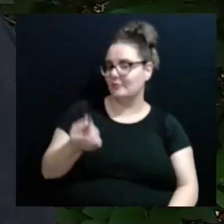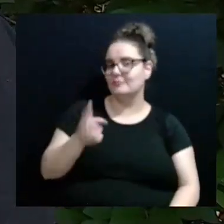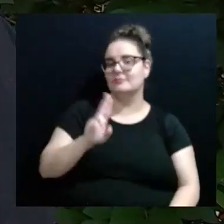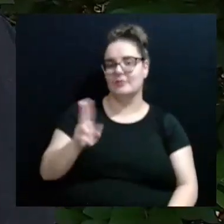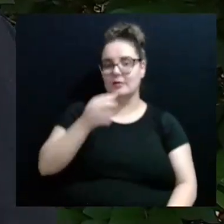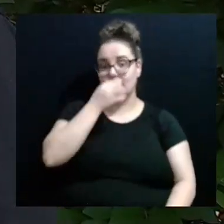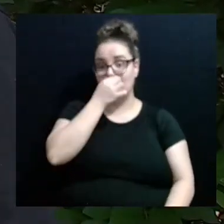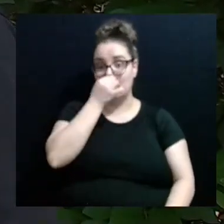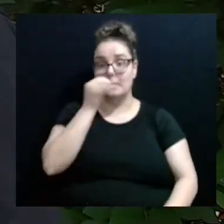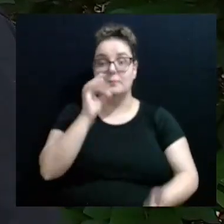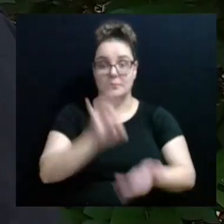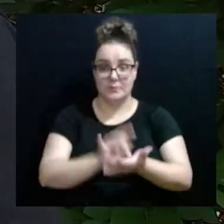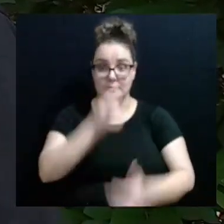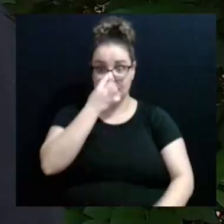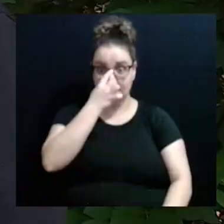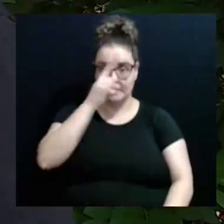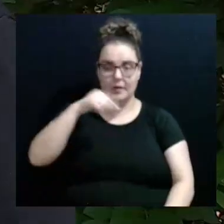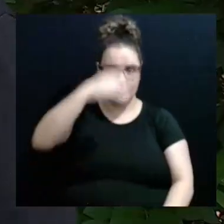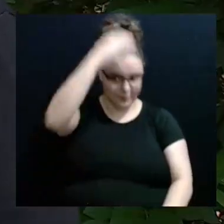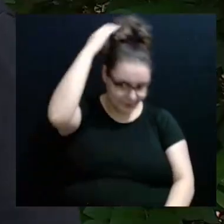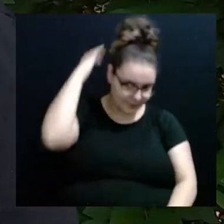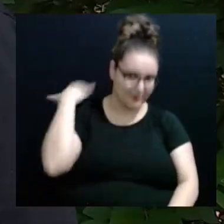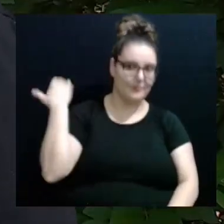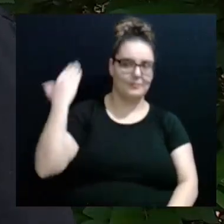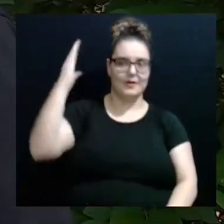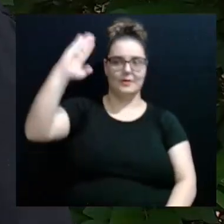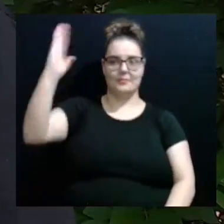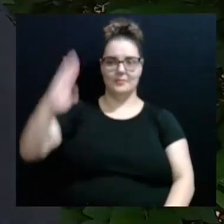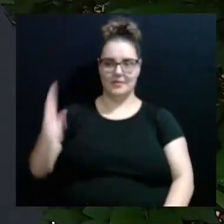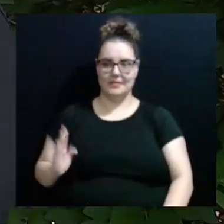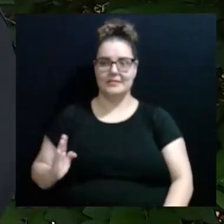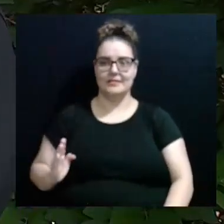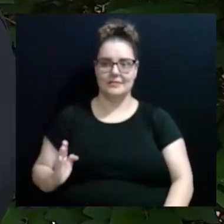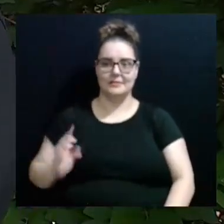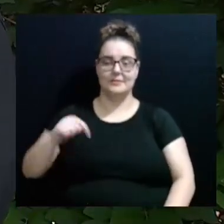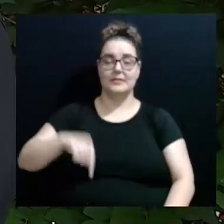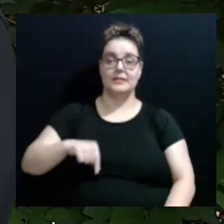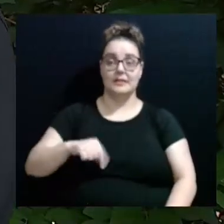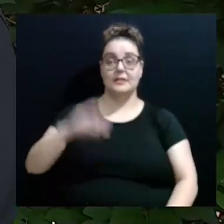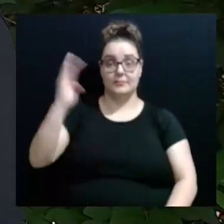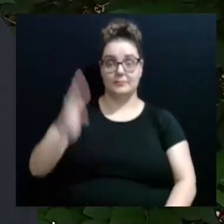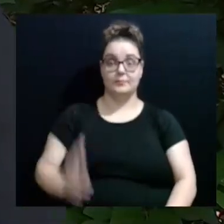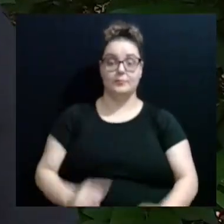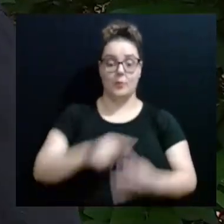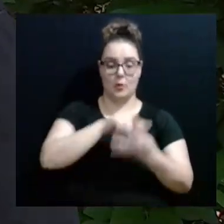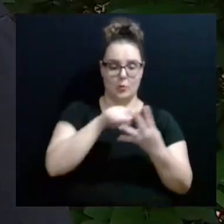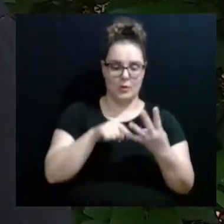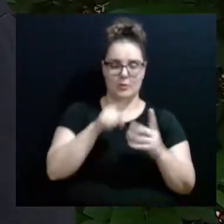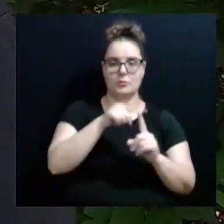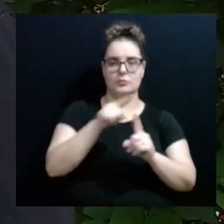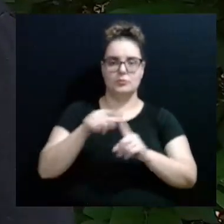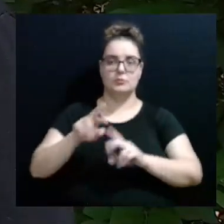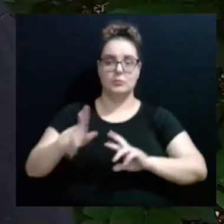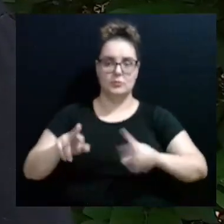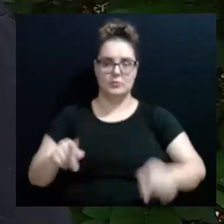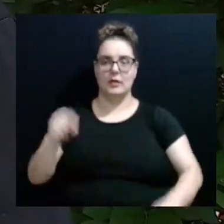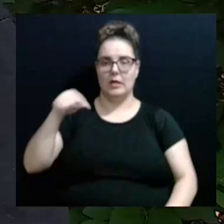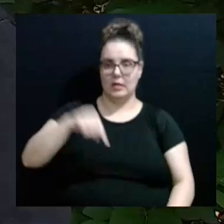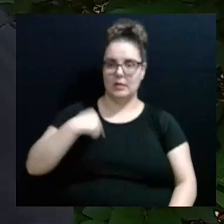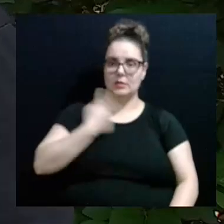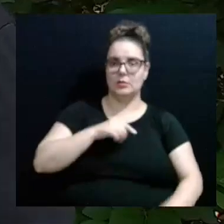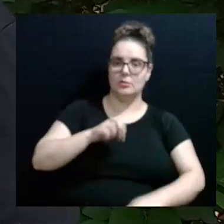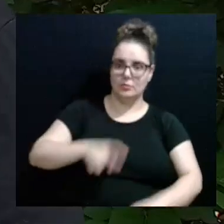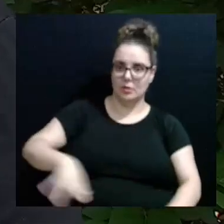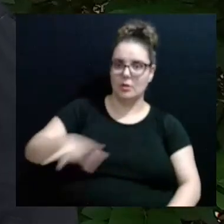são os gambás brasileiros mesmo, né? E a gente tem no Brasil, na verdade, 4 espécies diferentes. Aqui na nossa região, em Campinas,